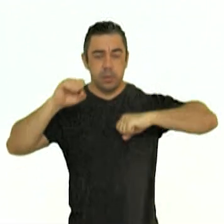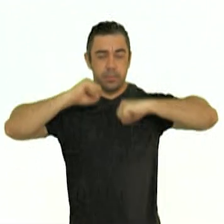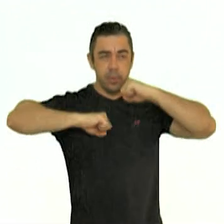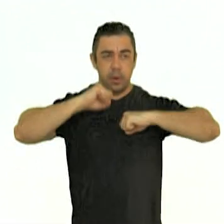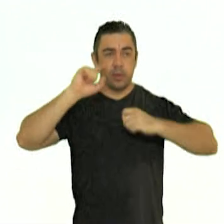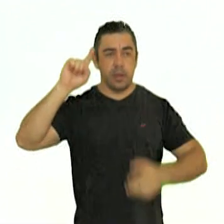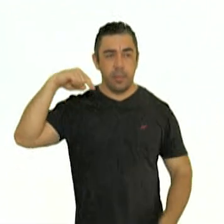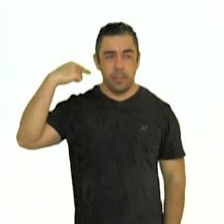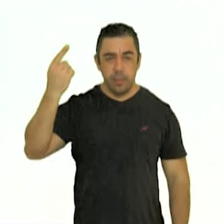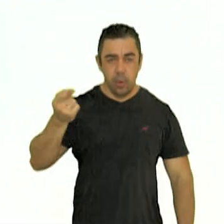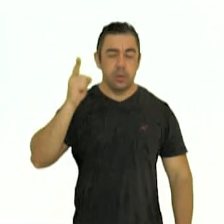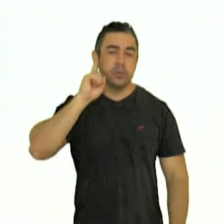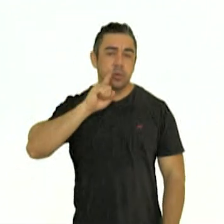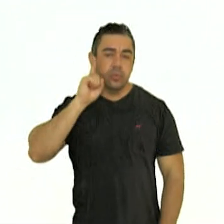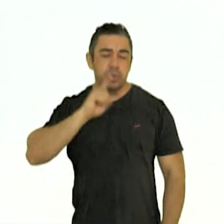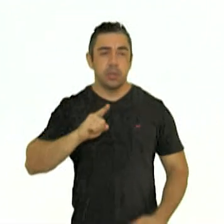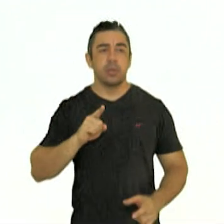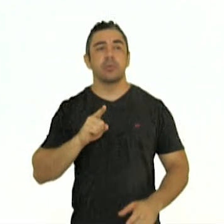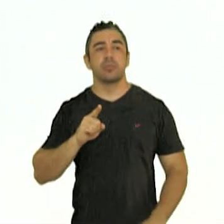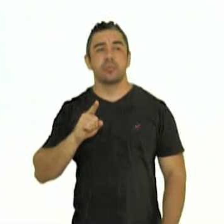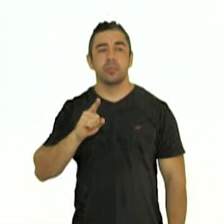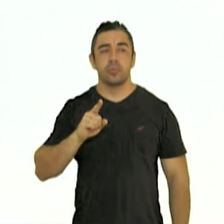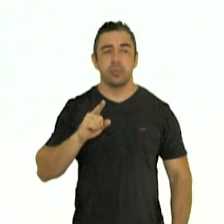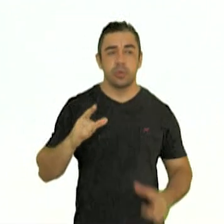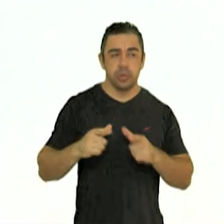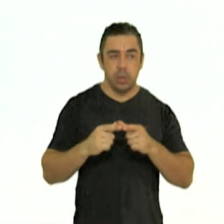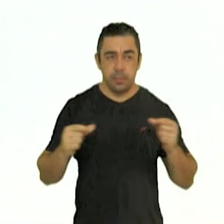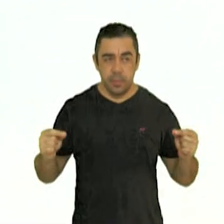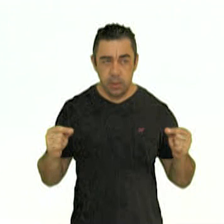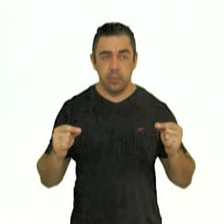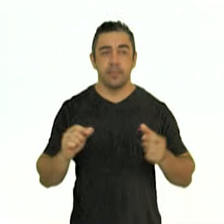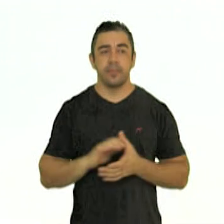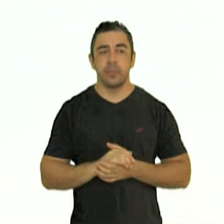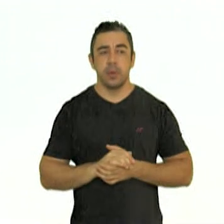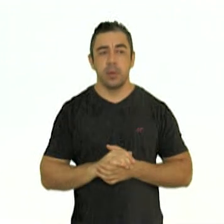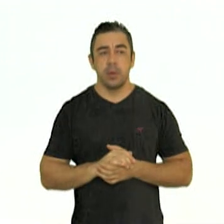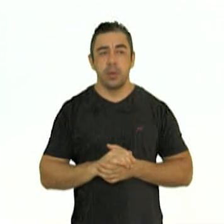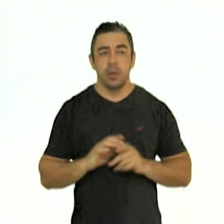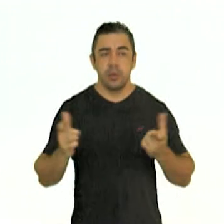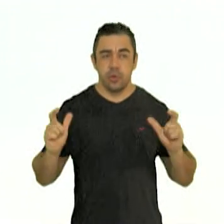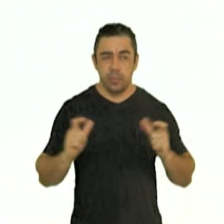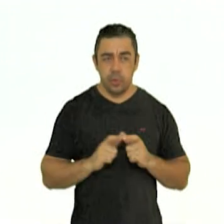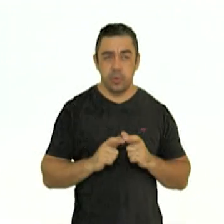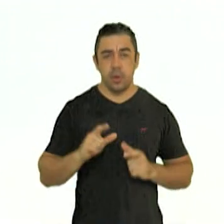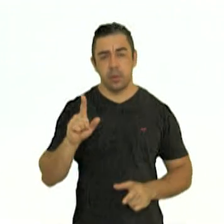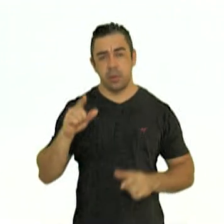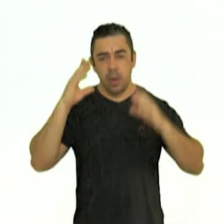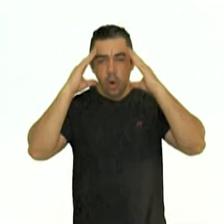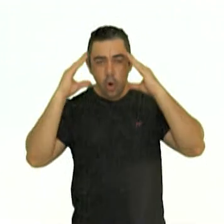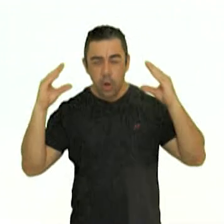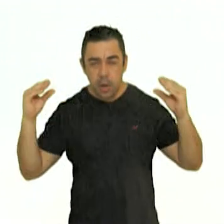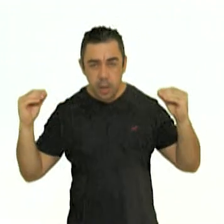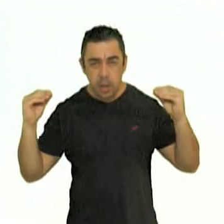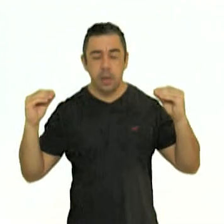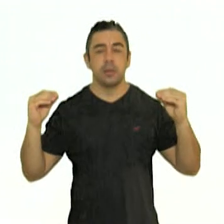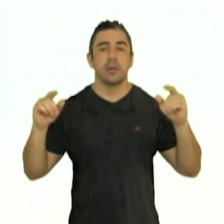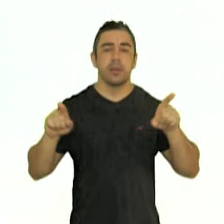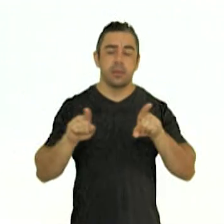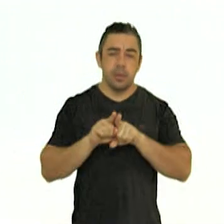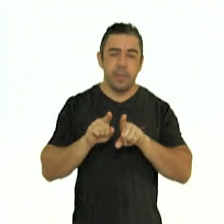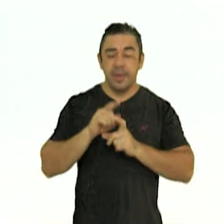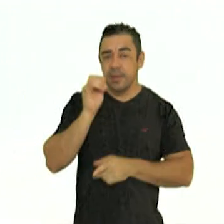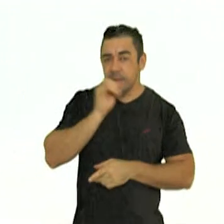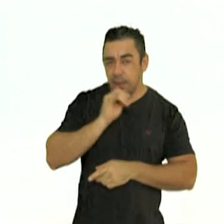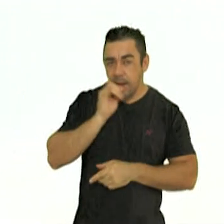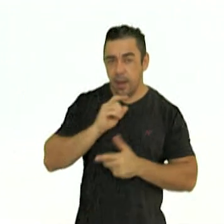Japão. E os principais destaques, Alemanha e França, em menor escala, aí podemos citar Holanda, Bélgica e Itália, que também